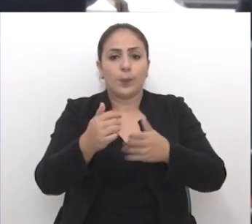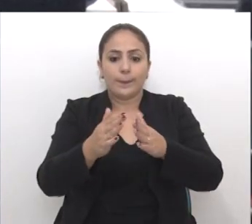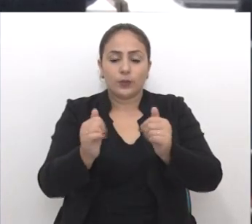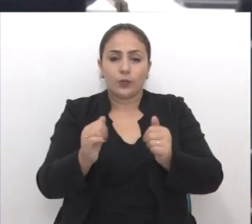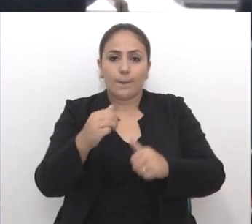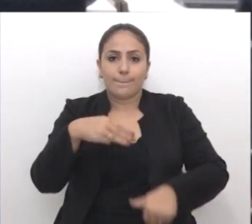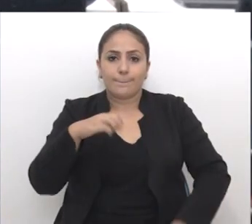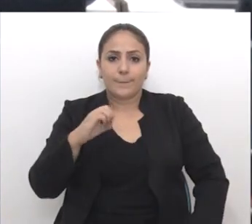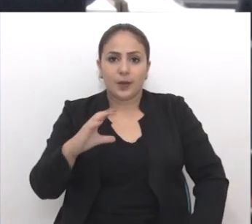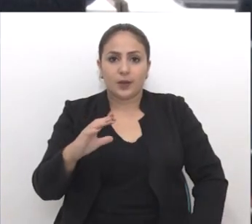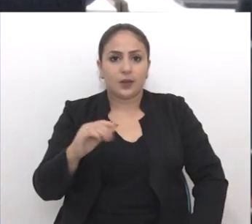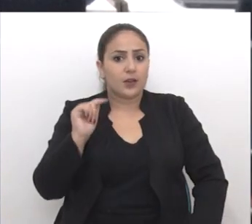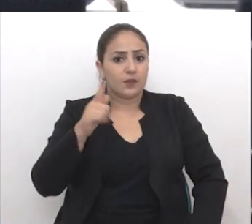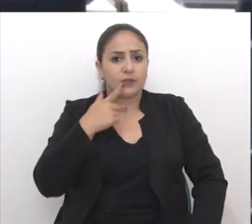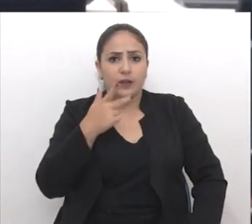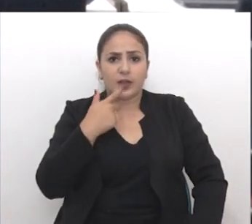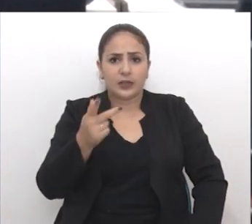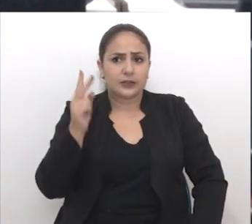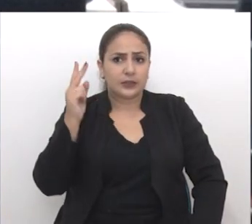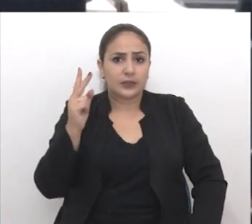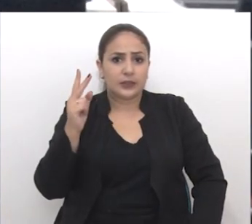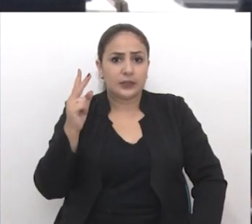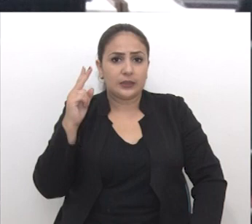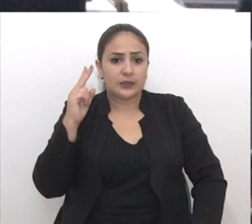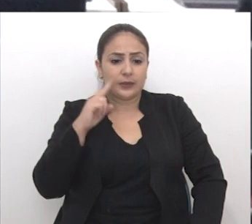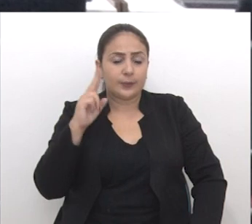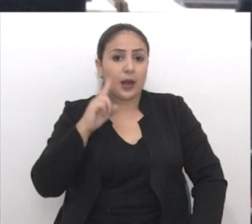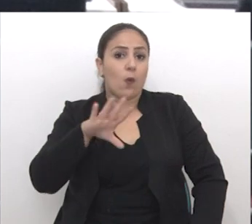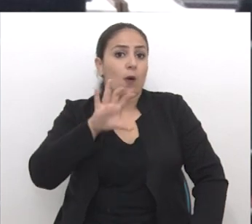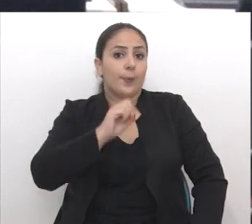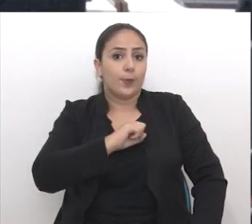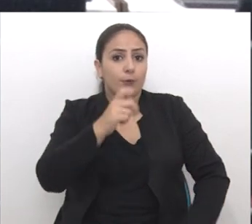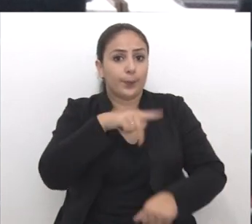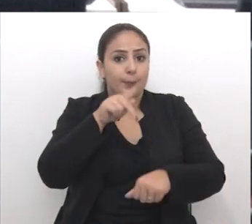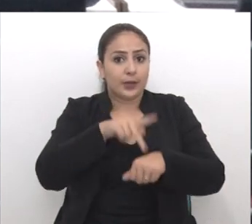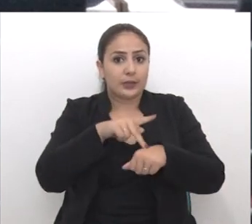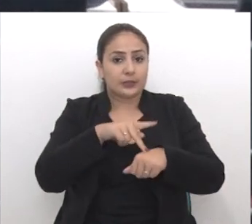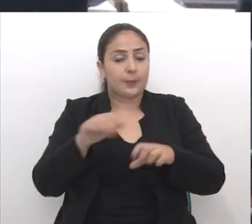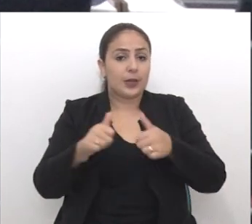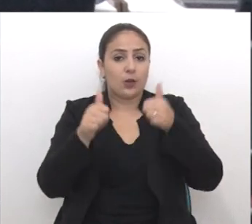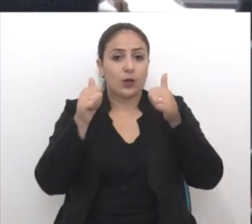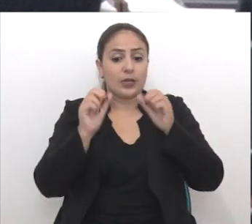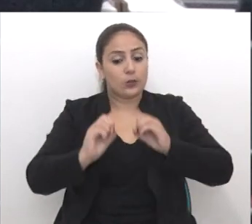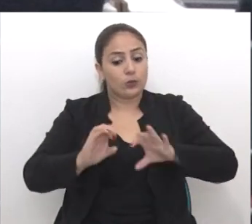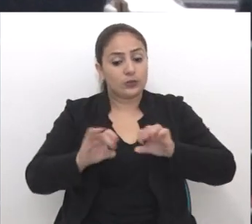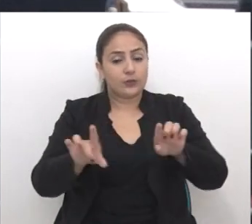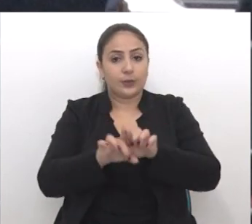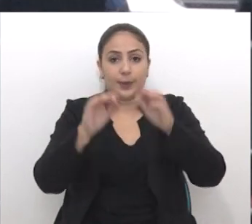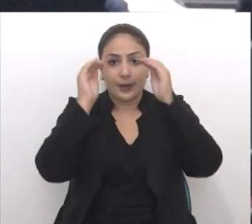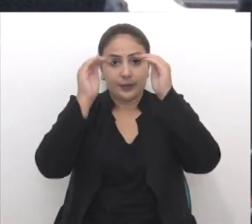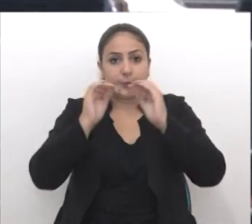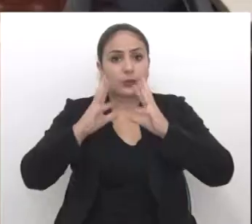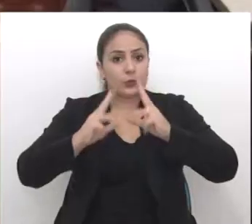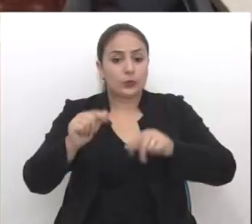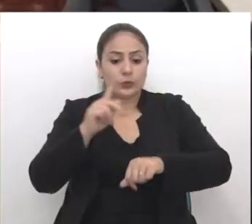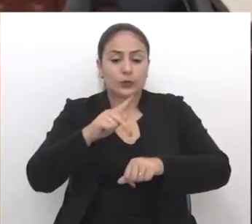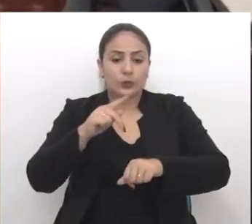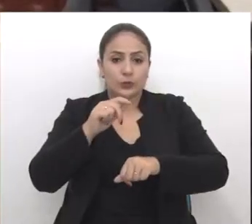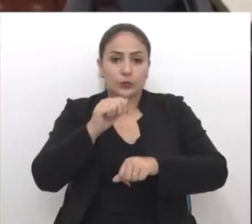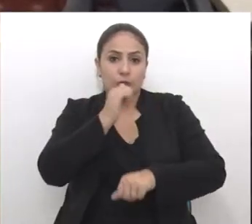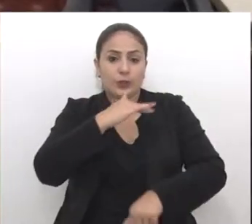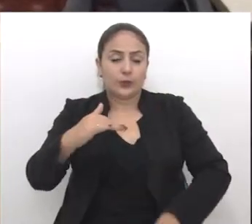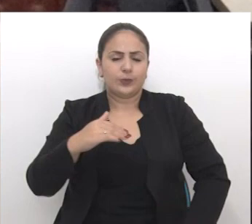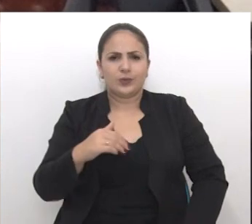ele, resgatar o amor à pátria também melhora a educação e o respeito dos estudantes. Não